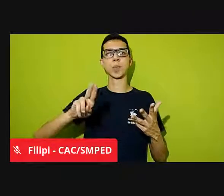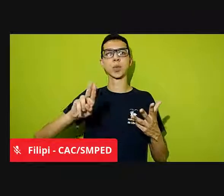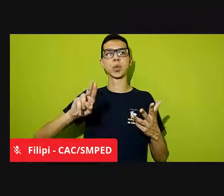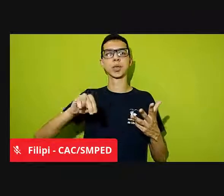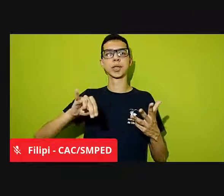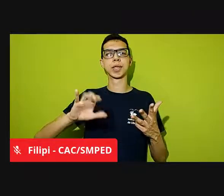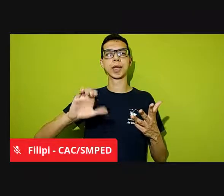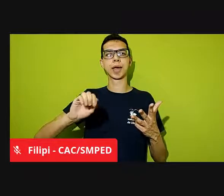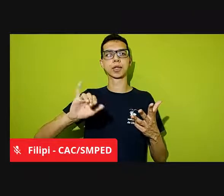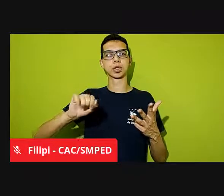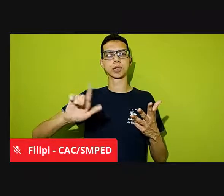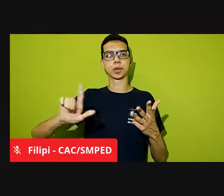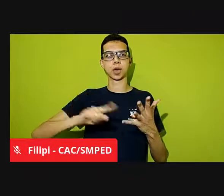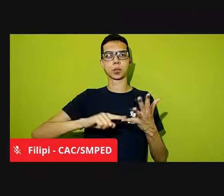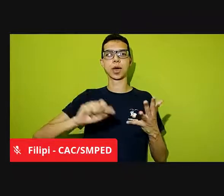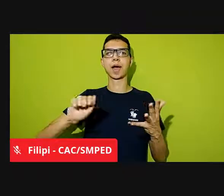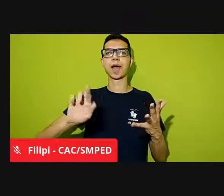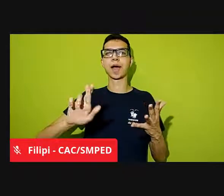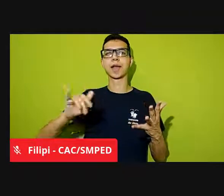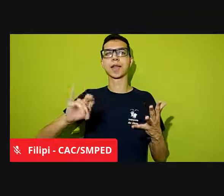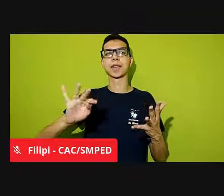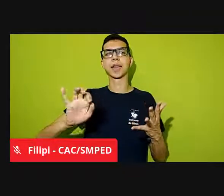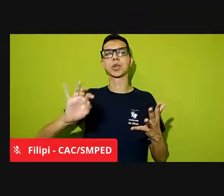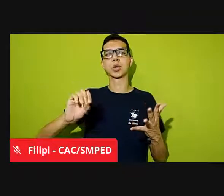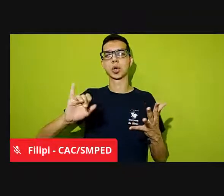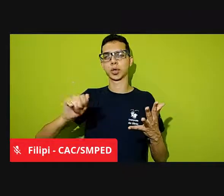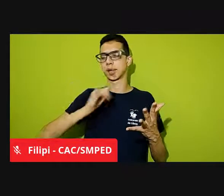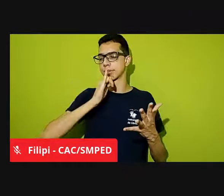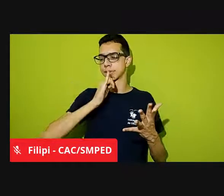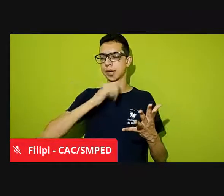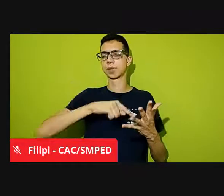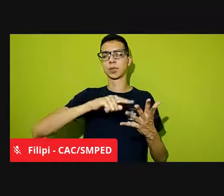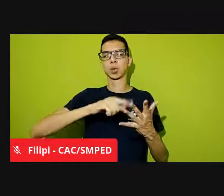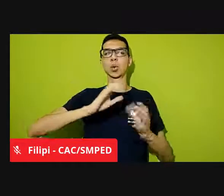aqui em relação às cidades, aos espaços, edificações.